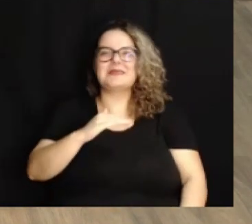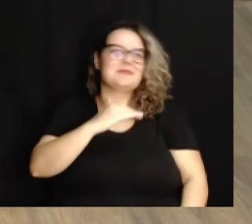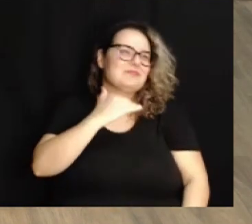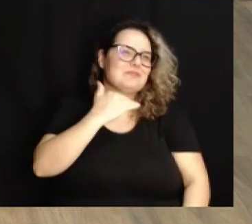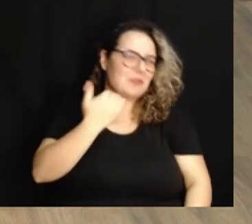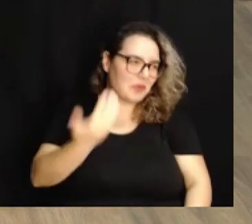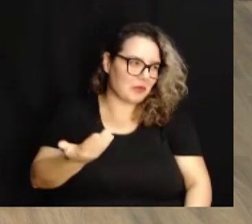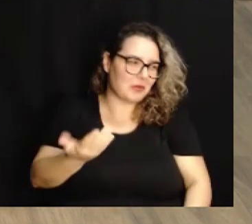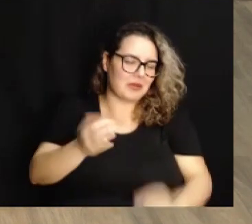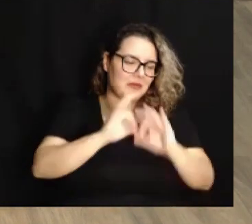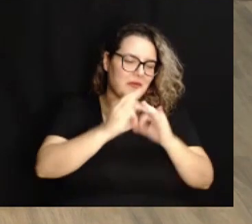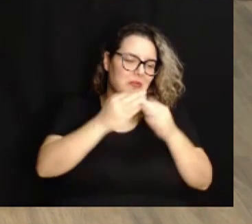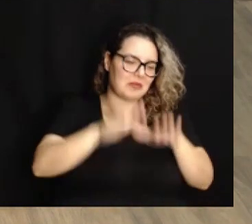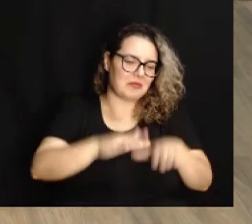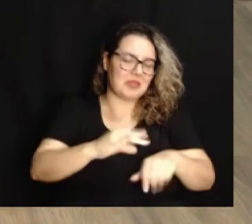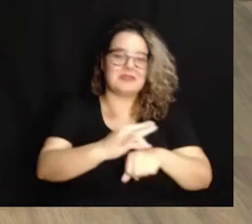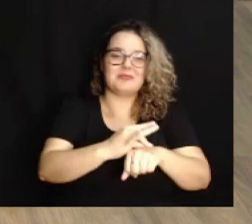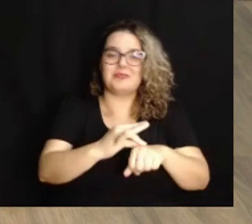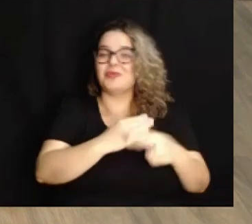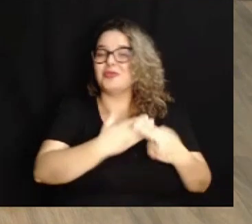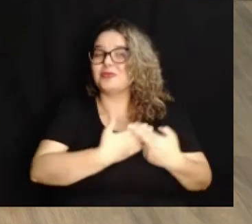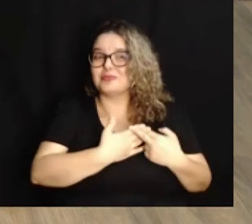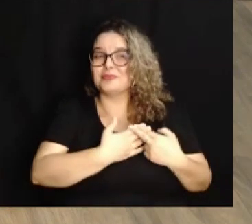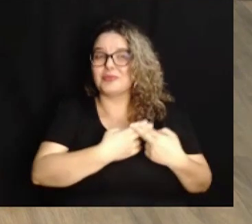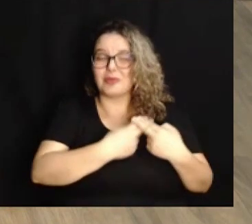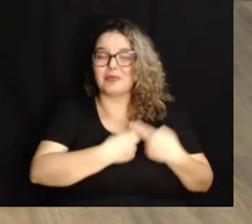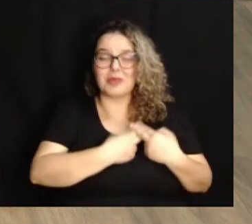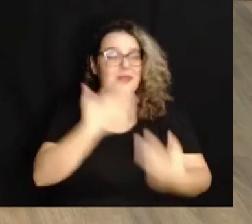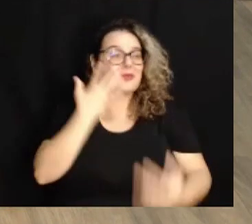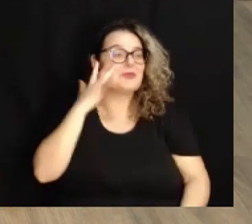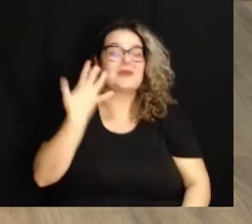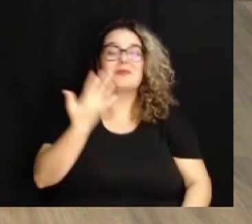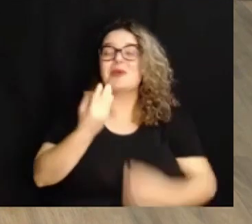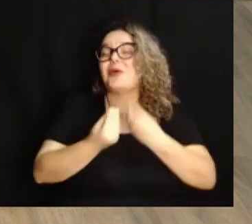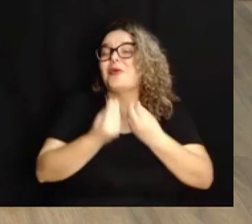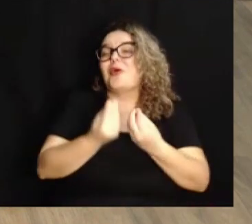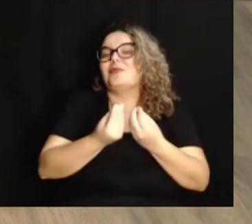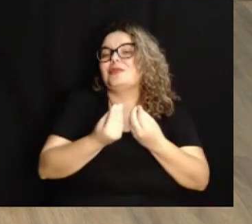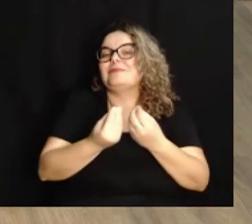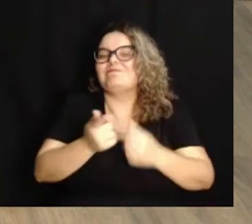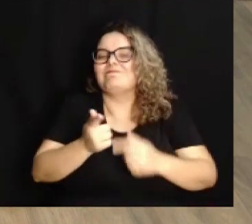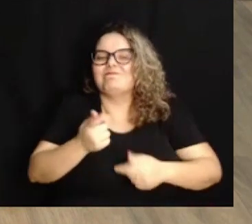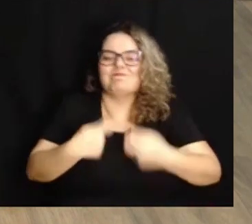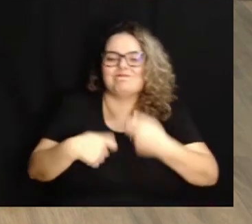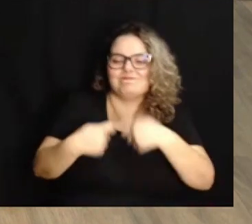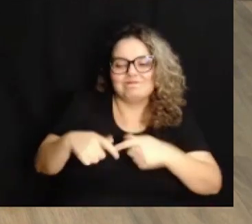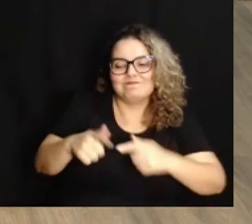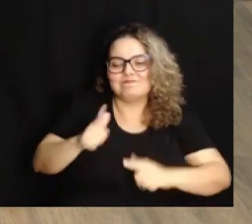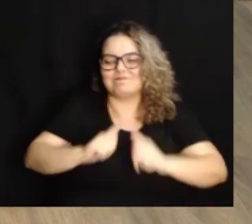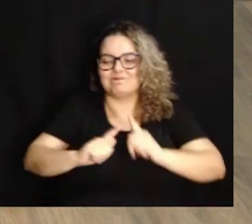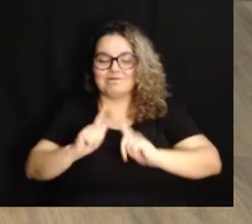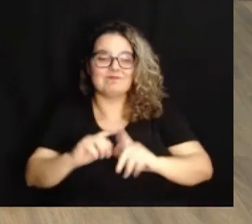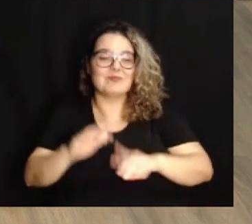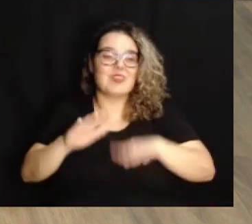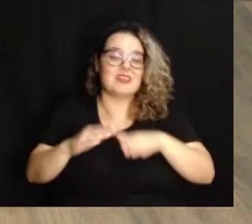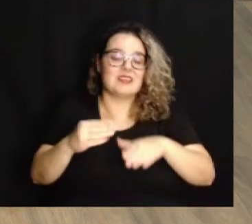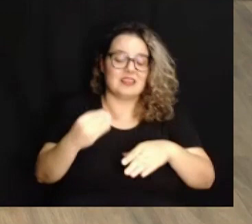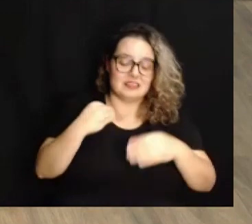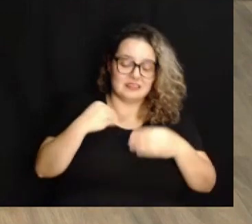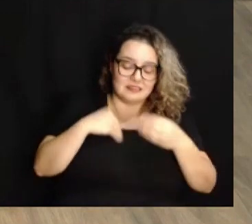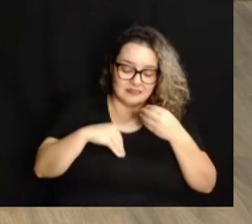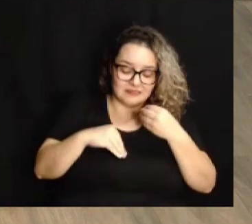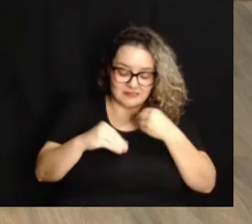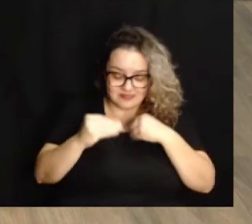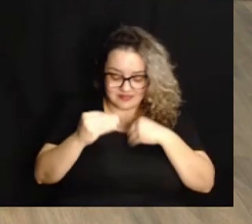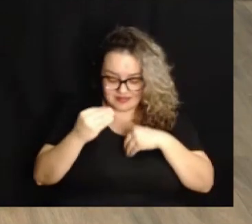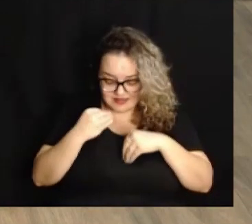por não saber como gerenciar esse luto, acabam aí muitas vezes depressivas e que vai gerando,